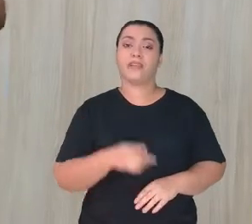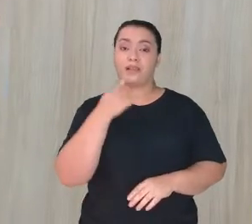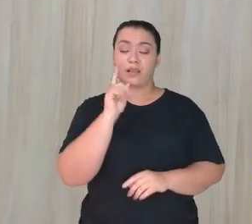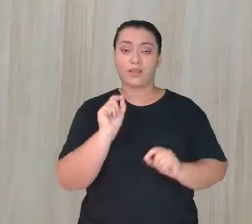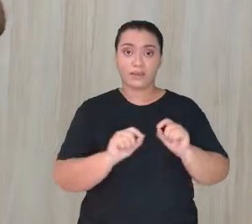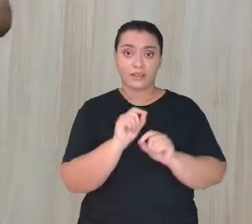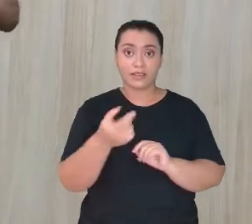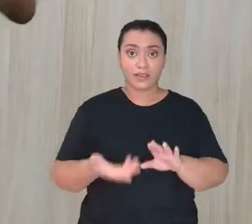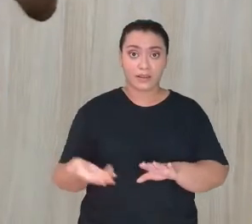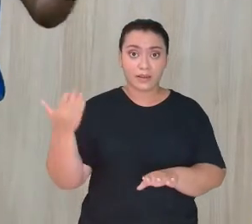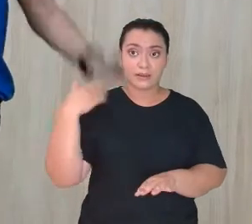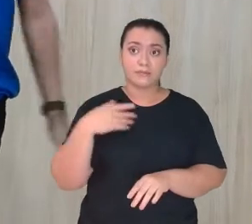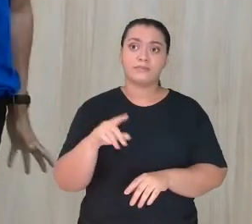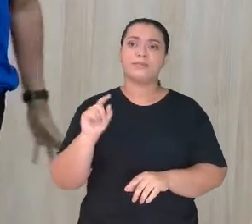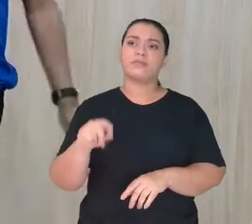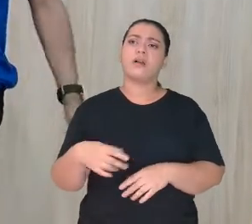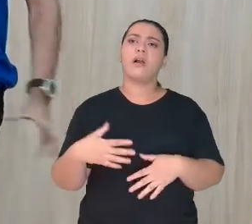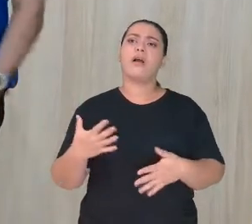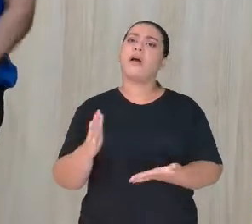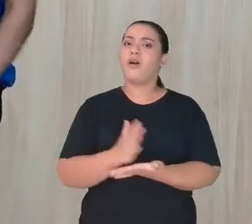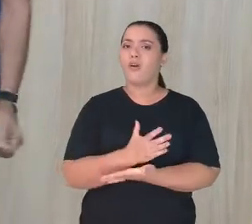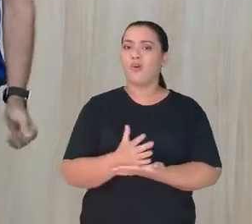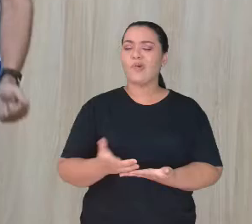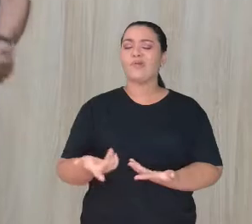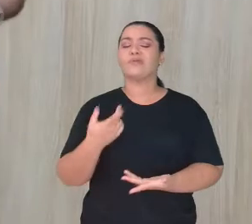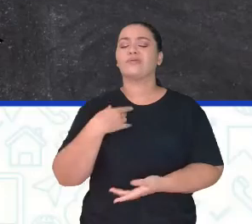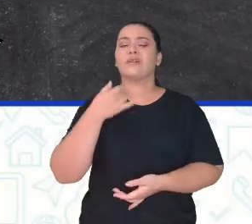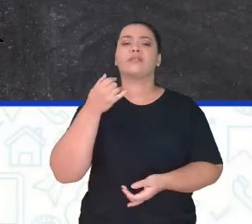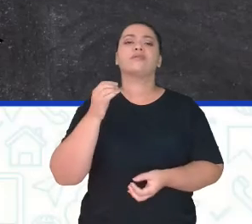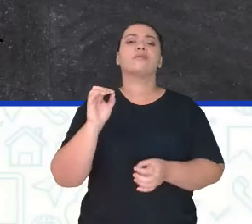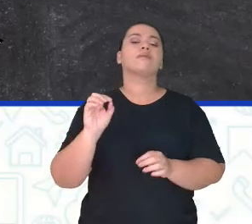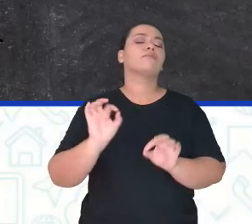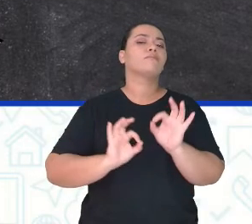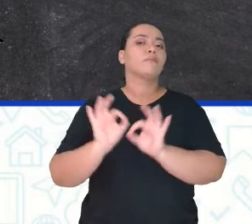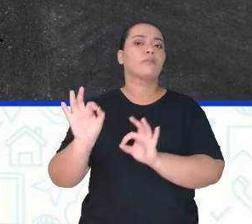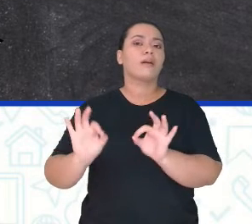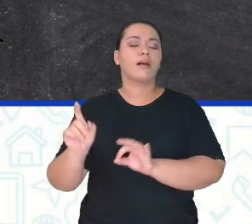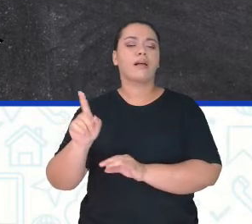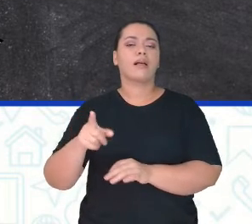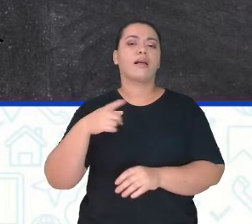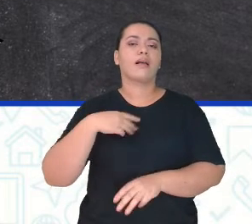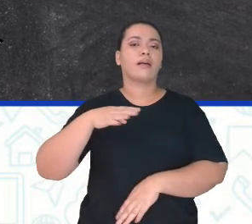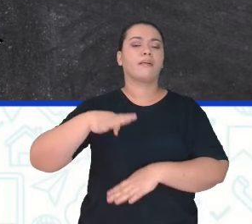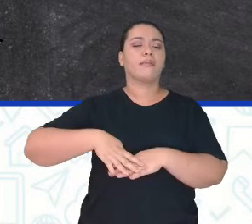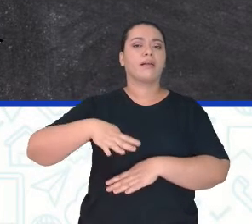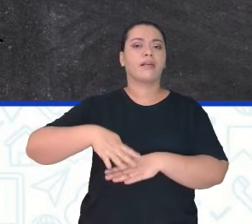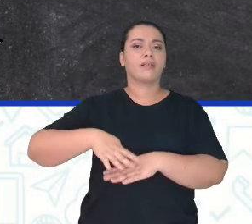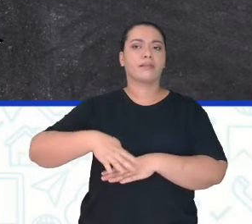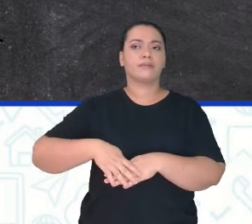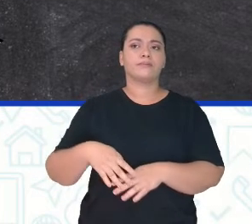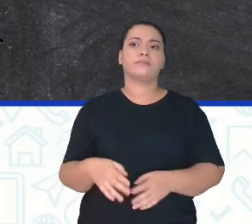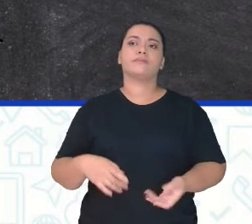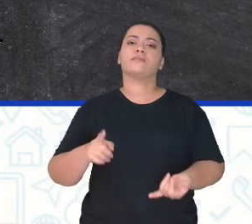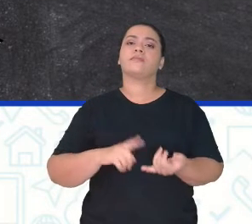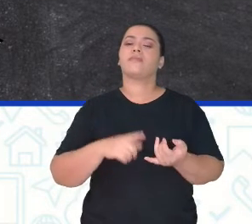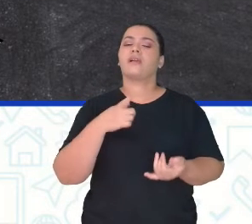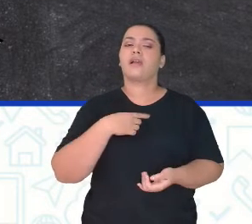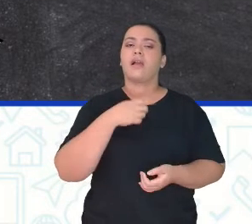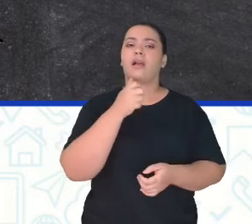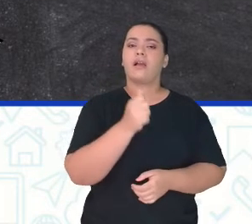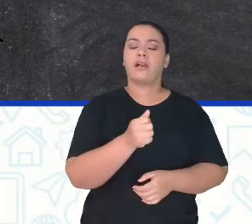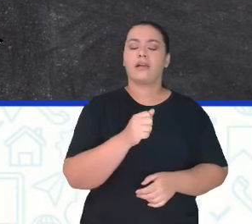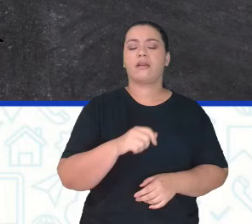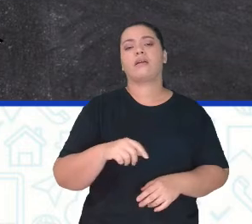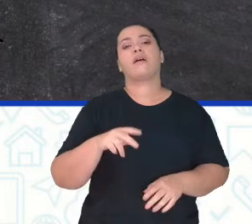a gente viu algumas fórmulas matemáticas, a gente viu A Área, que é a de área, é base vezes altura. Também